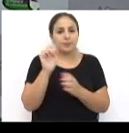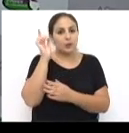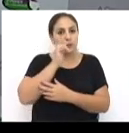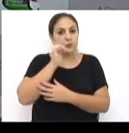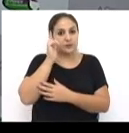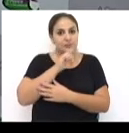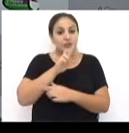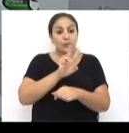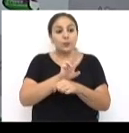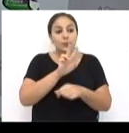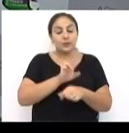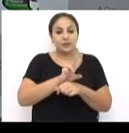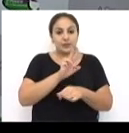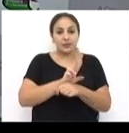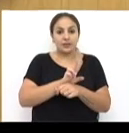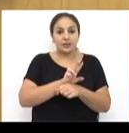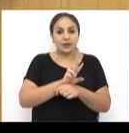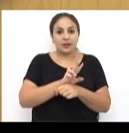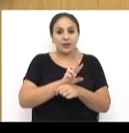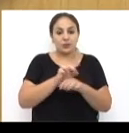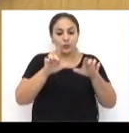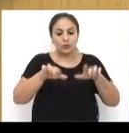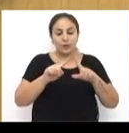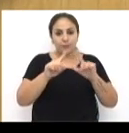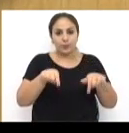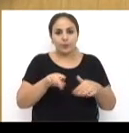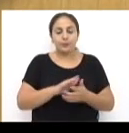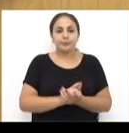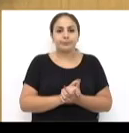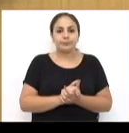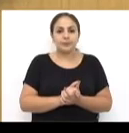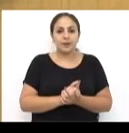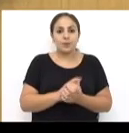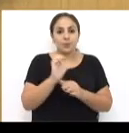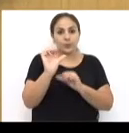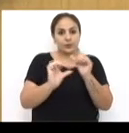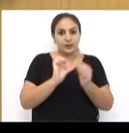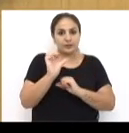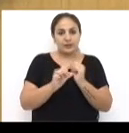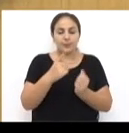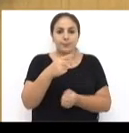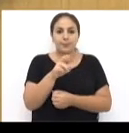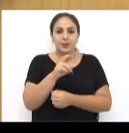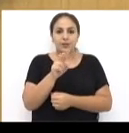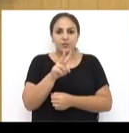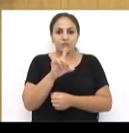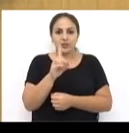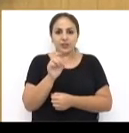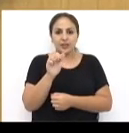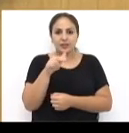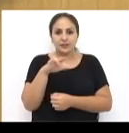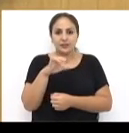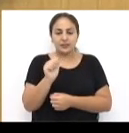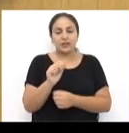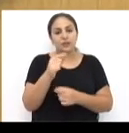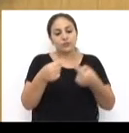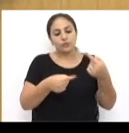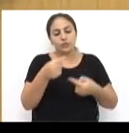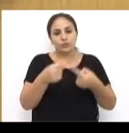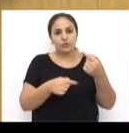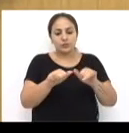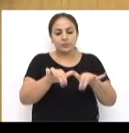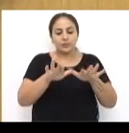para preservar o patrimônio público. Possível reforma da Previdência é discutida em sessão plenária e os